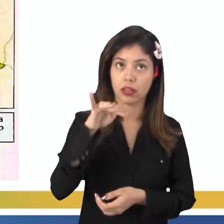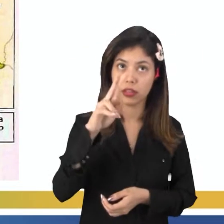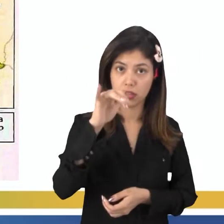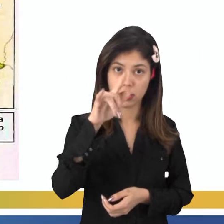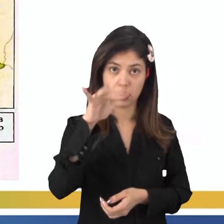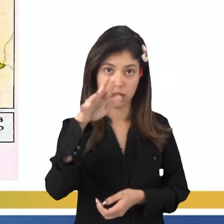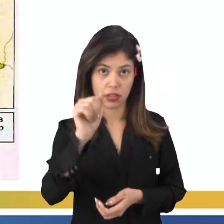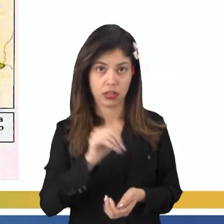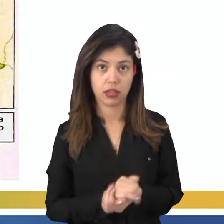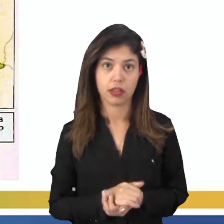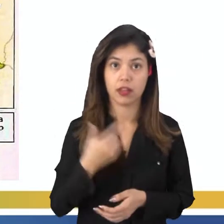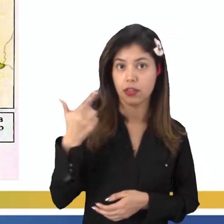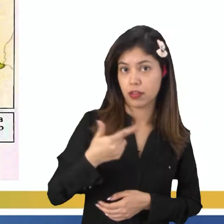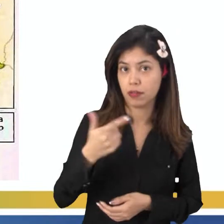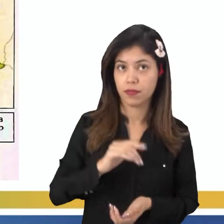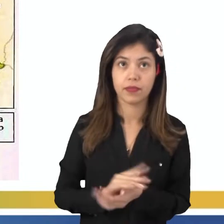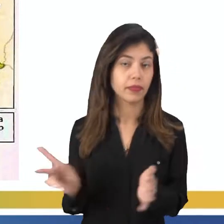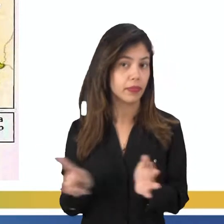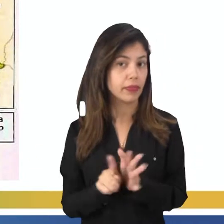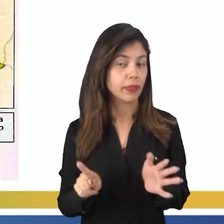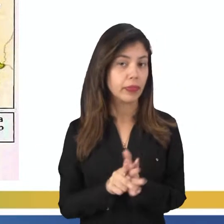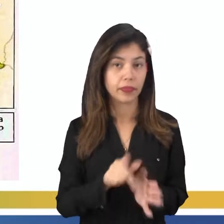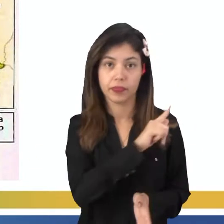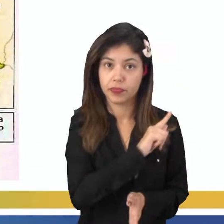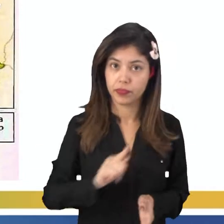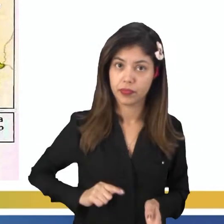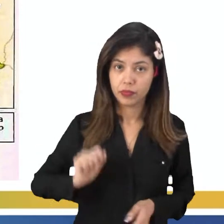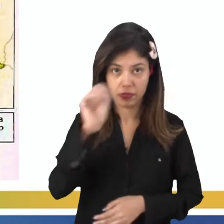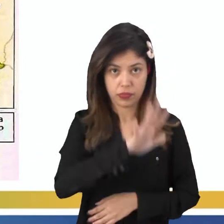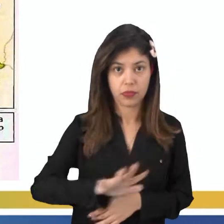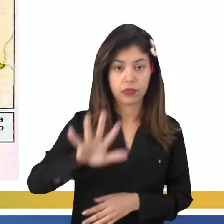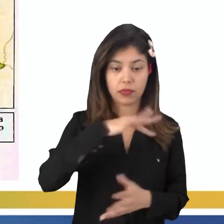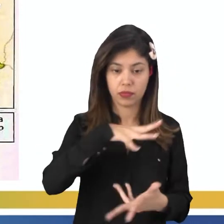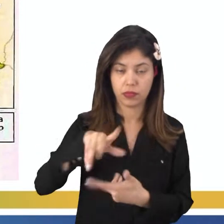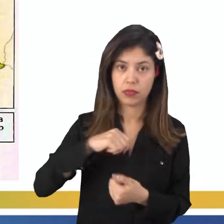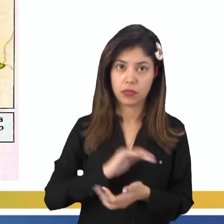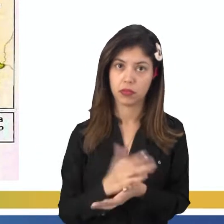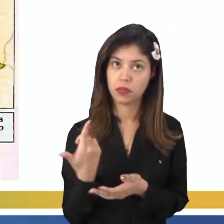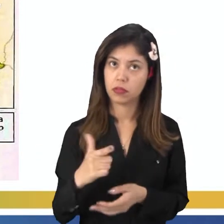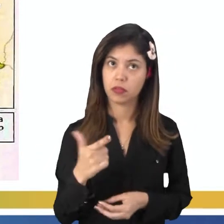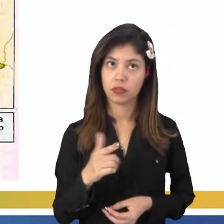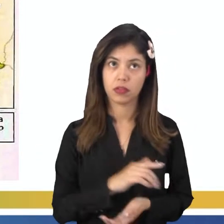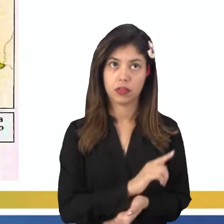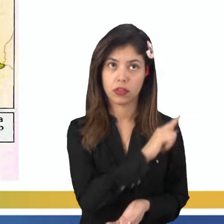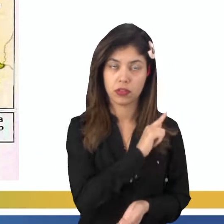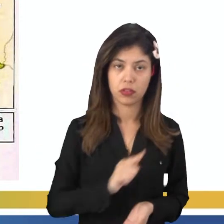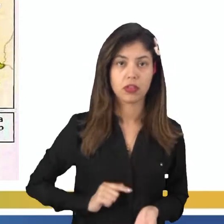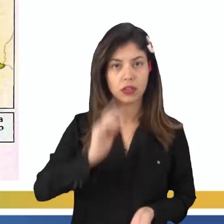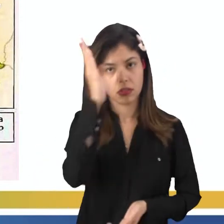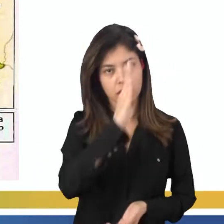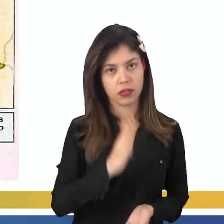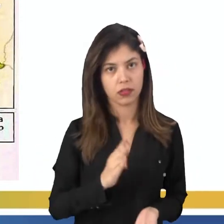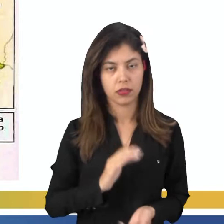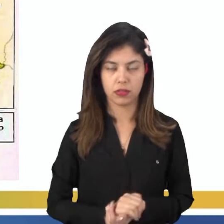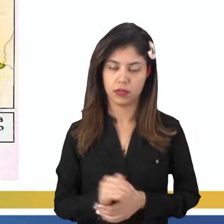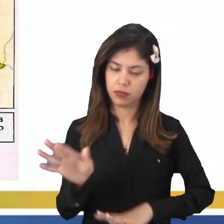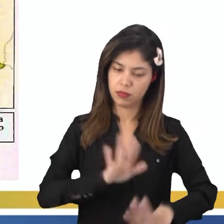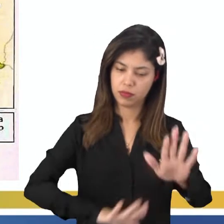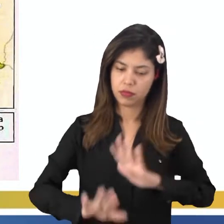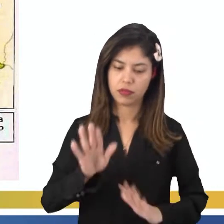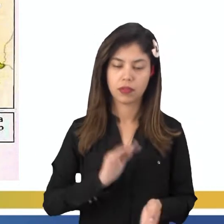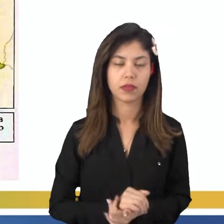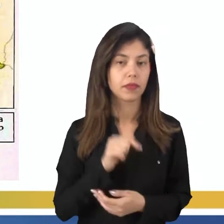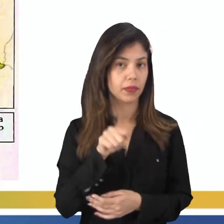internacionalizada, porque, segundo as entidades e governos mundiais, não há competência dos governos brasileiros para